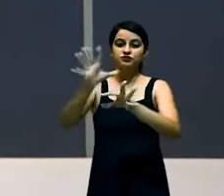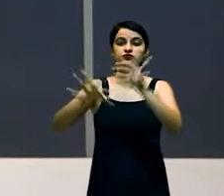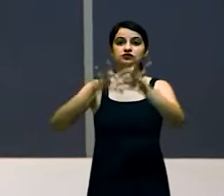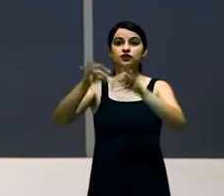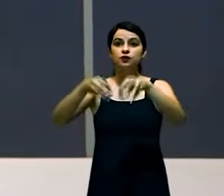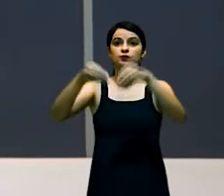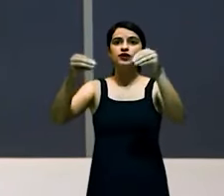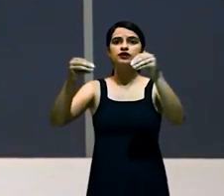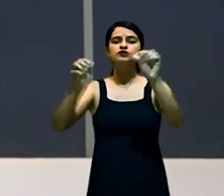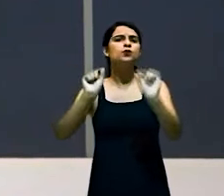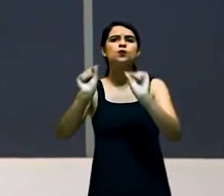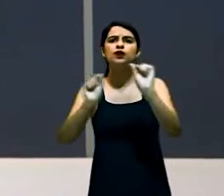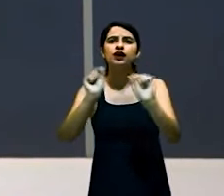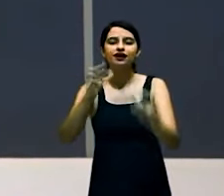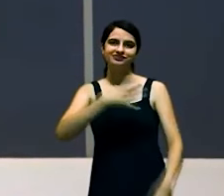que são seus filhos.